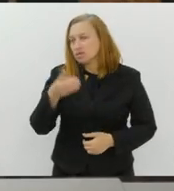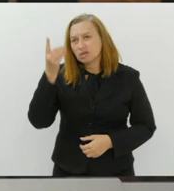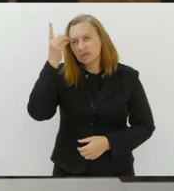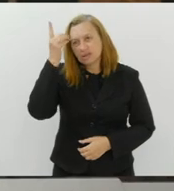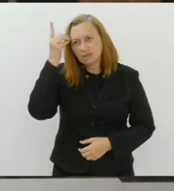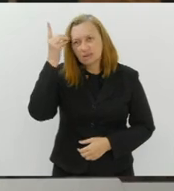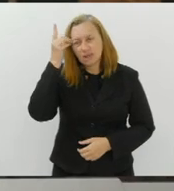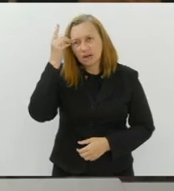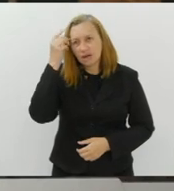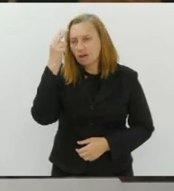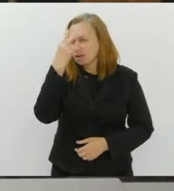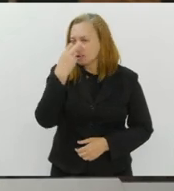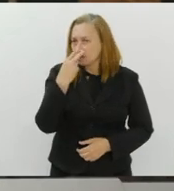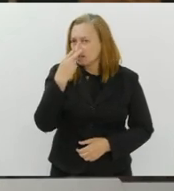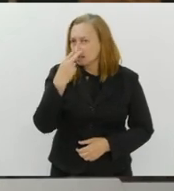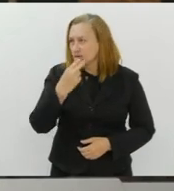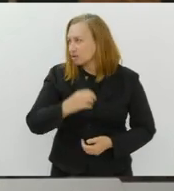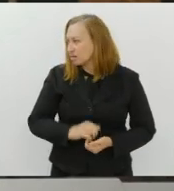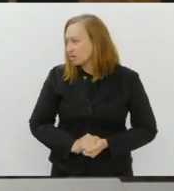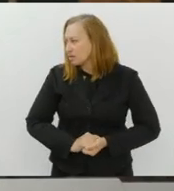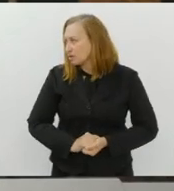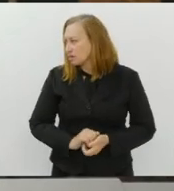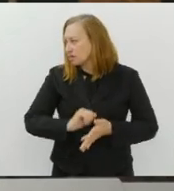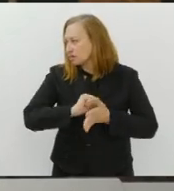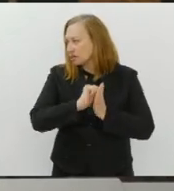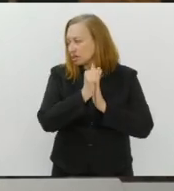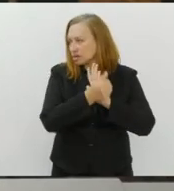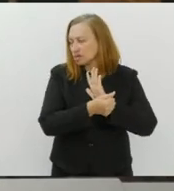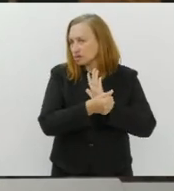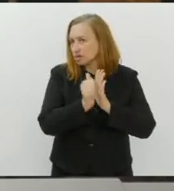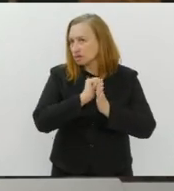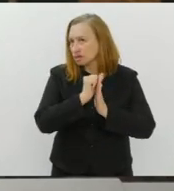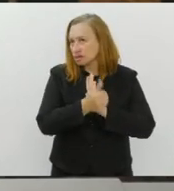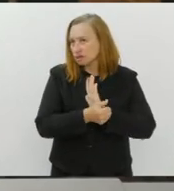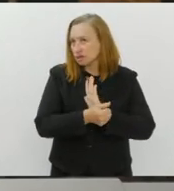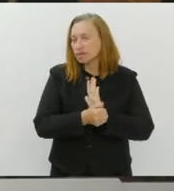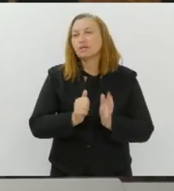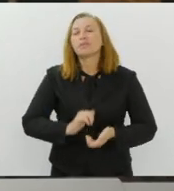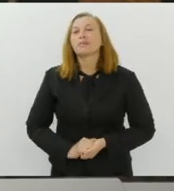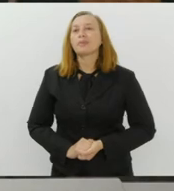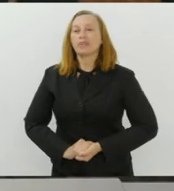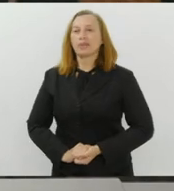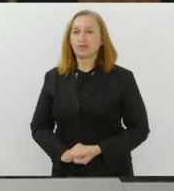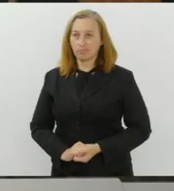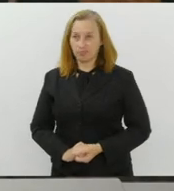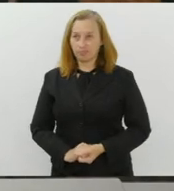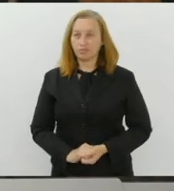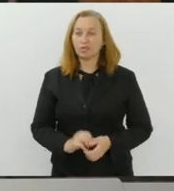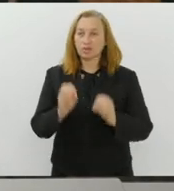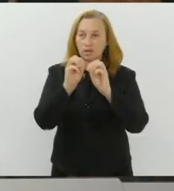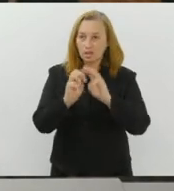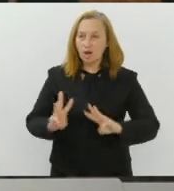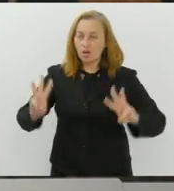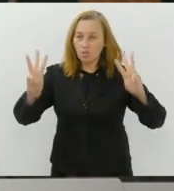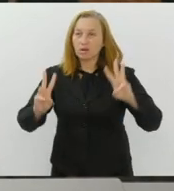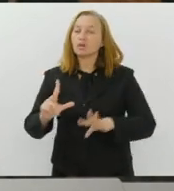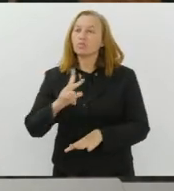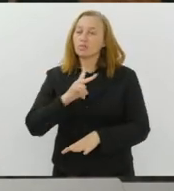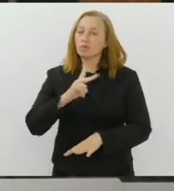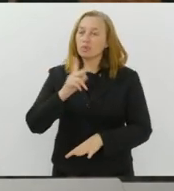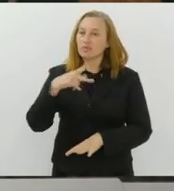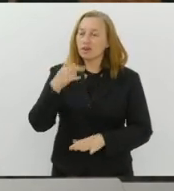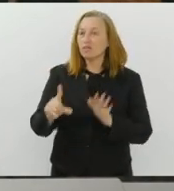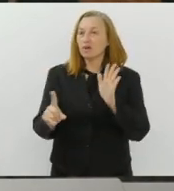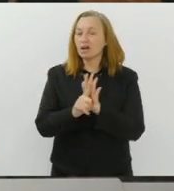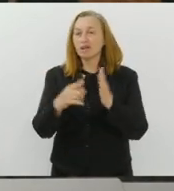mental, né? Os transtornos que hoje a própria convenção da ONU traz e estão abarcados com a Lei Brasileira